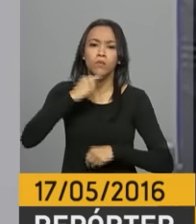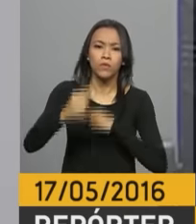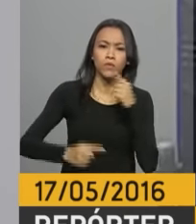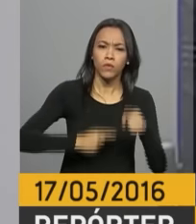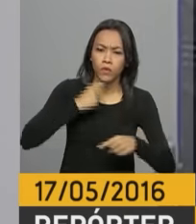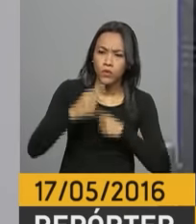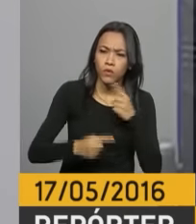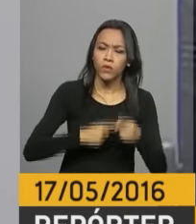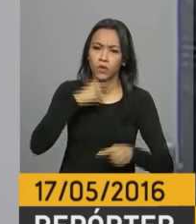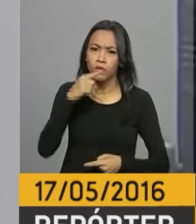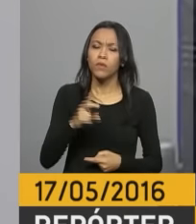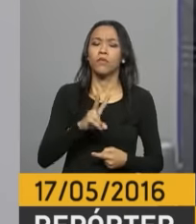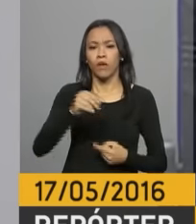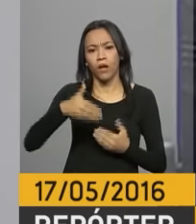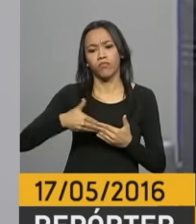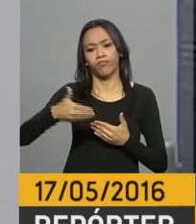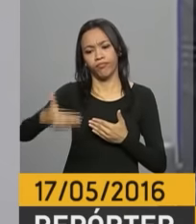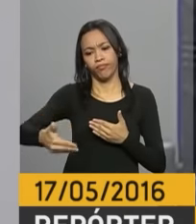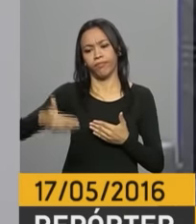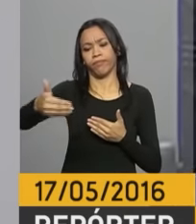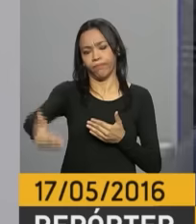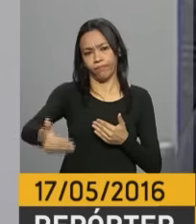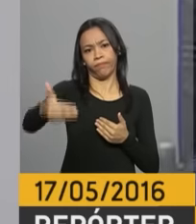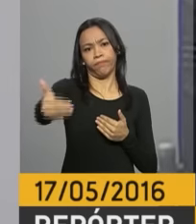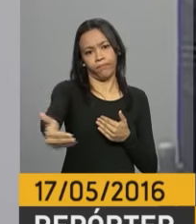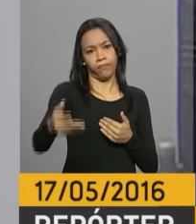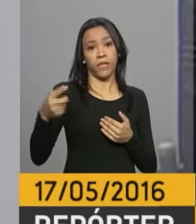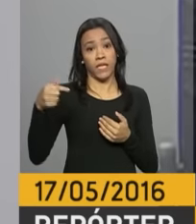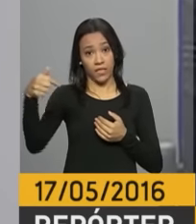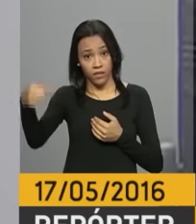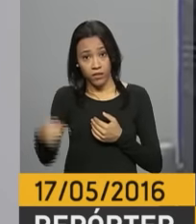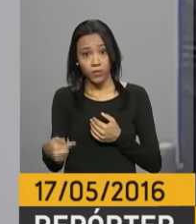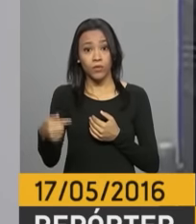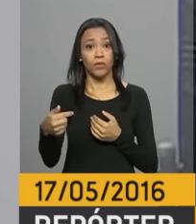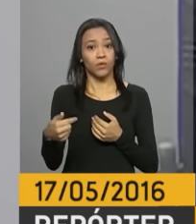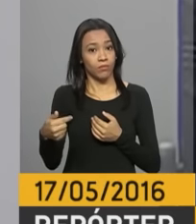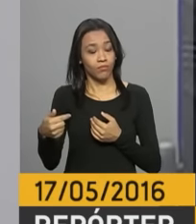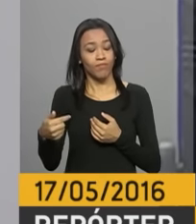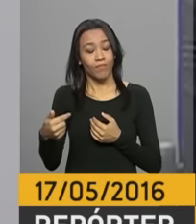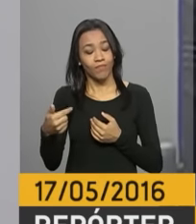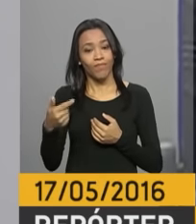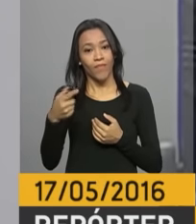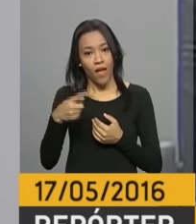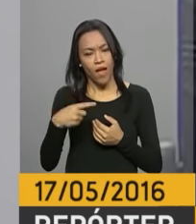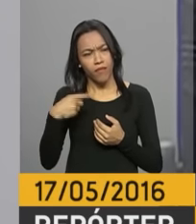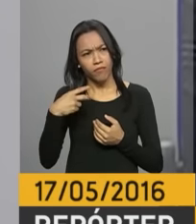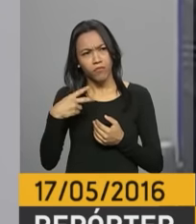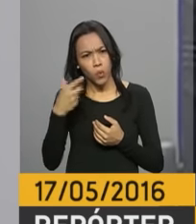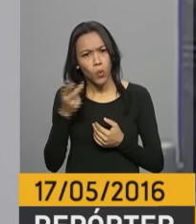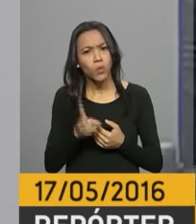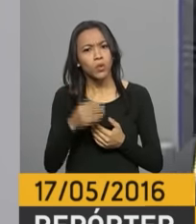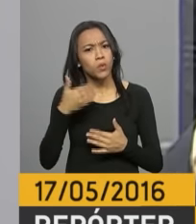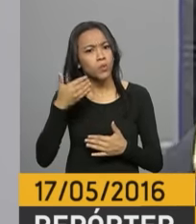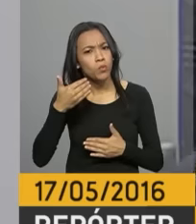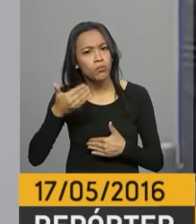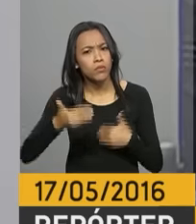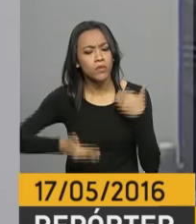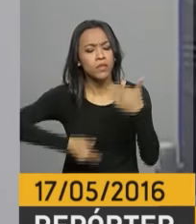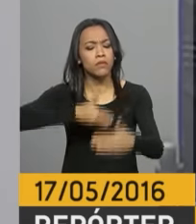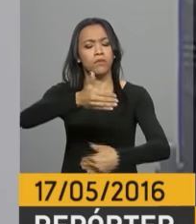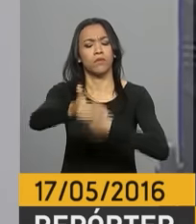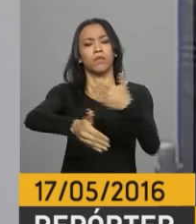vai fazendo com que haja uma evolução nesse período. A evolução